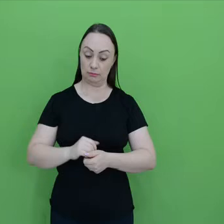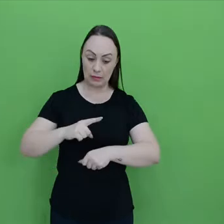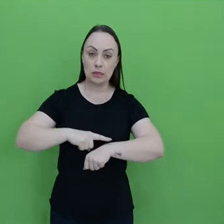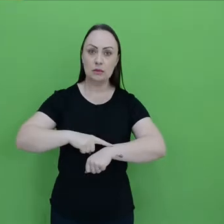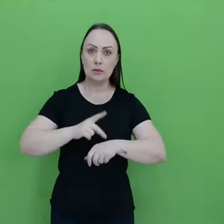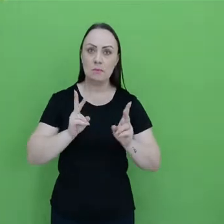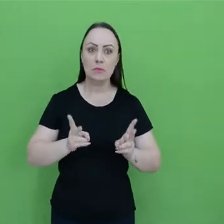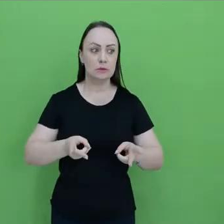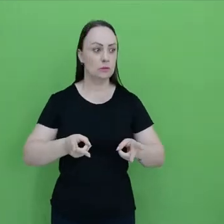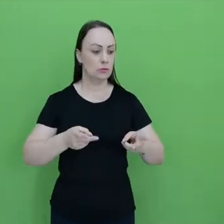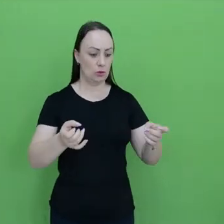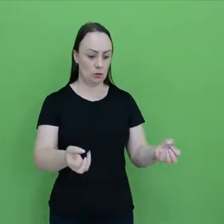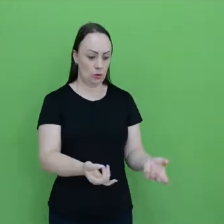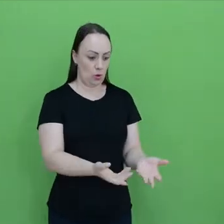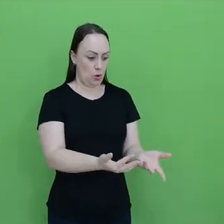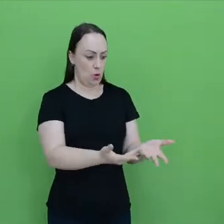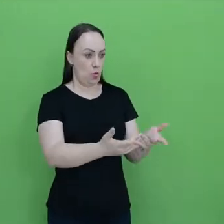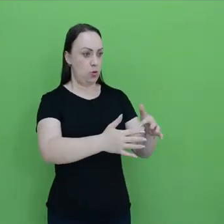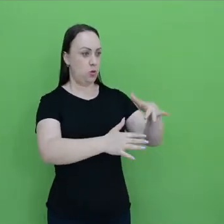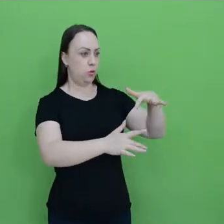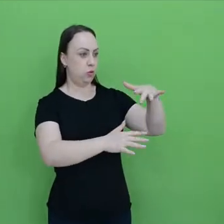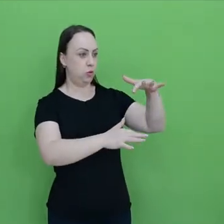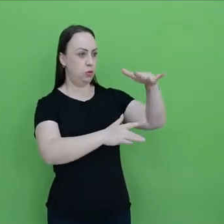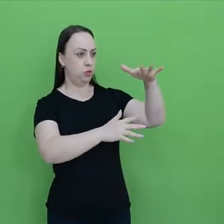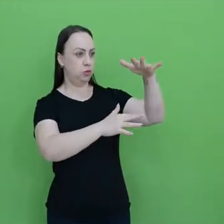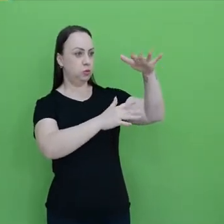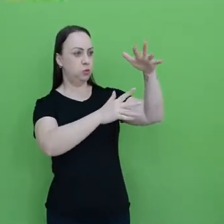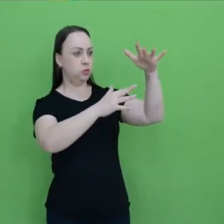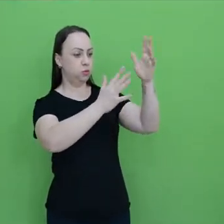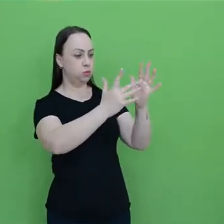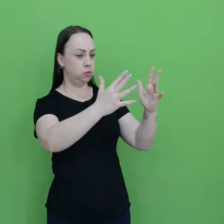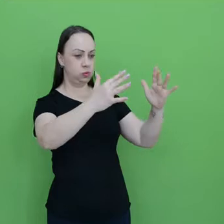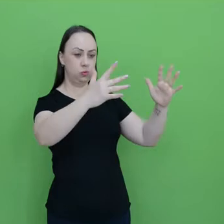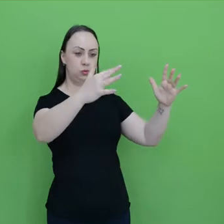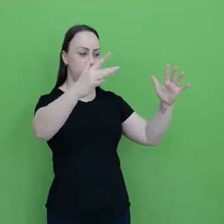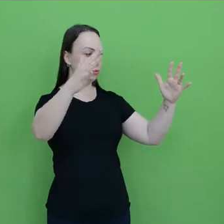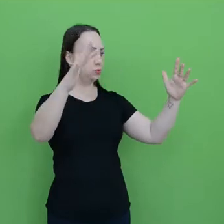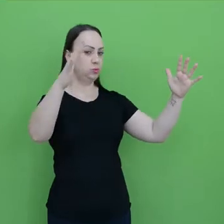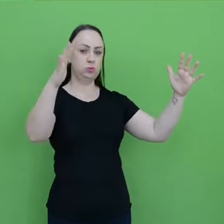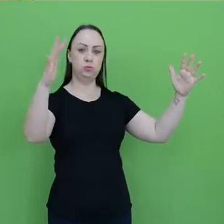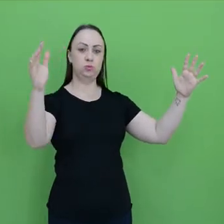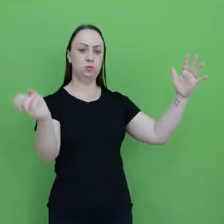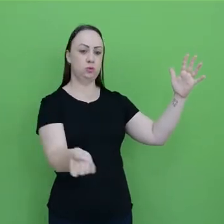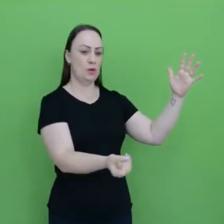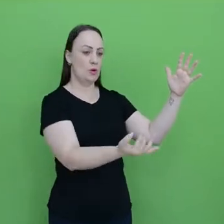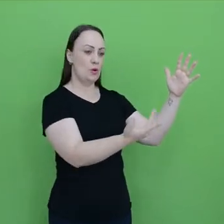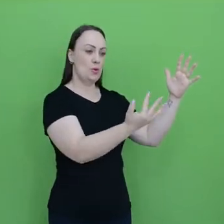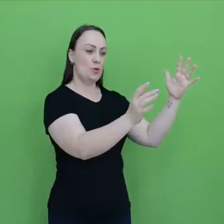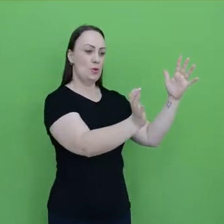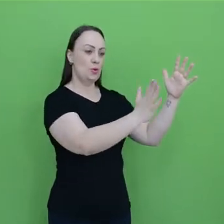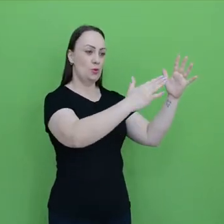Nesse momento, as labaredas ficaram mais altas, mais volumosas, e no meio